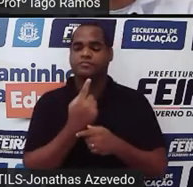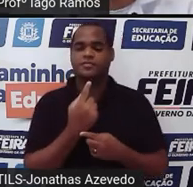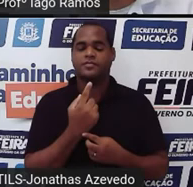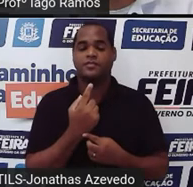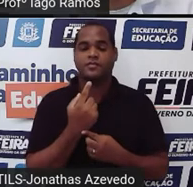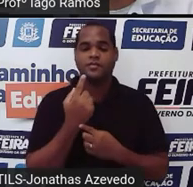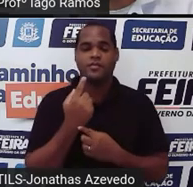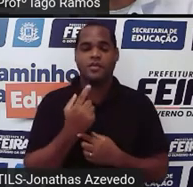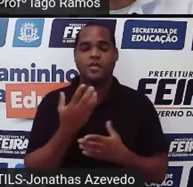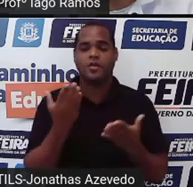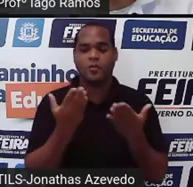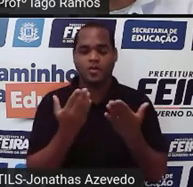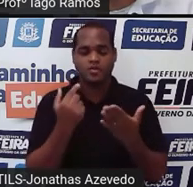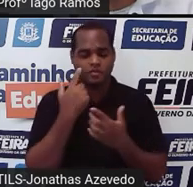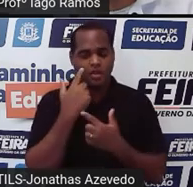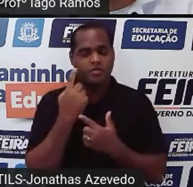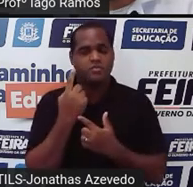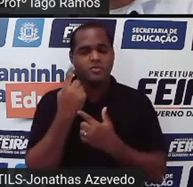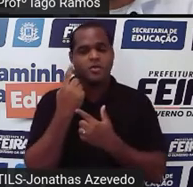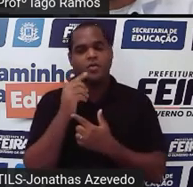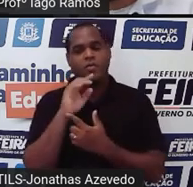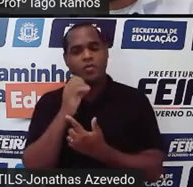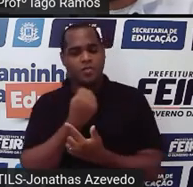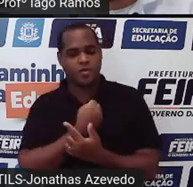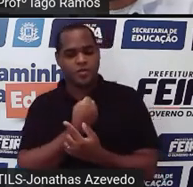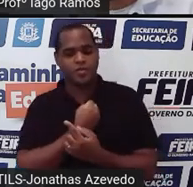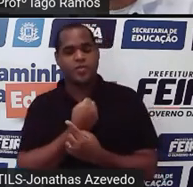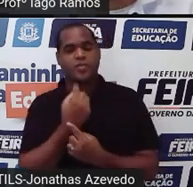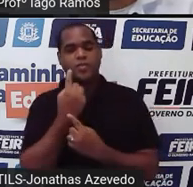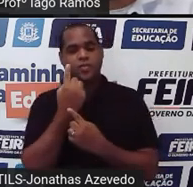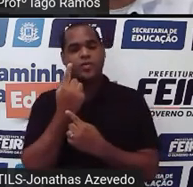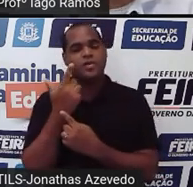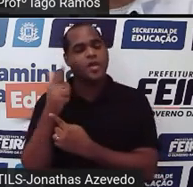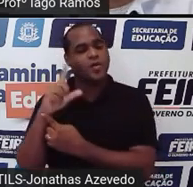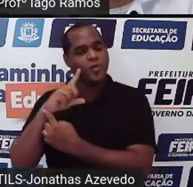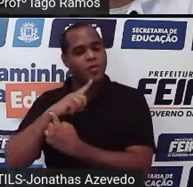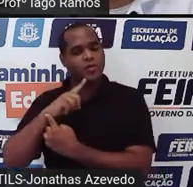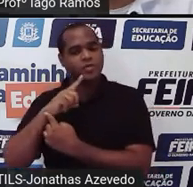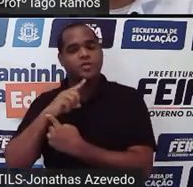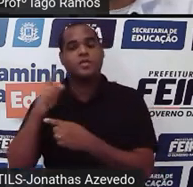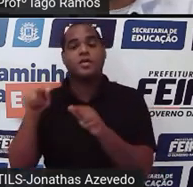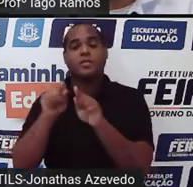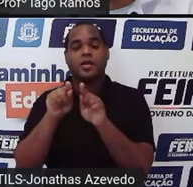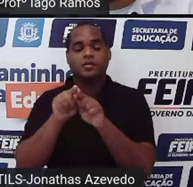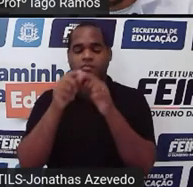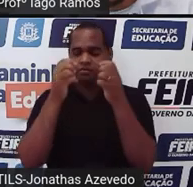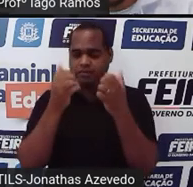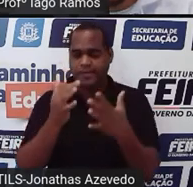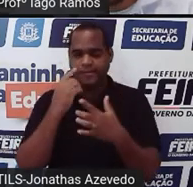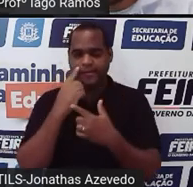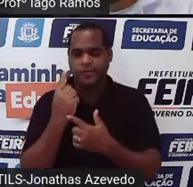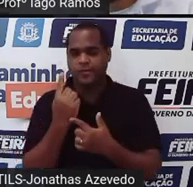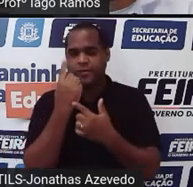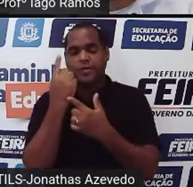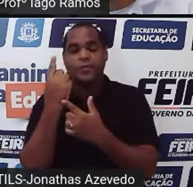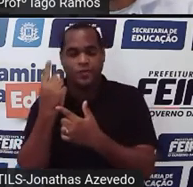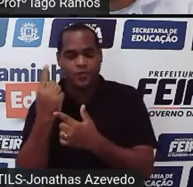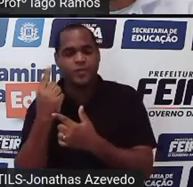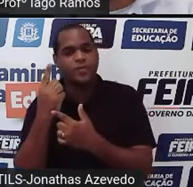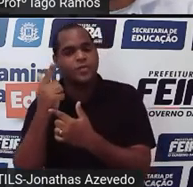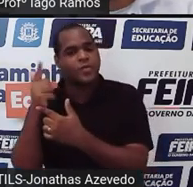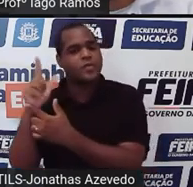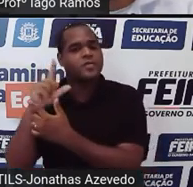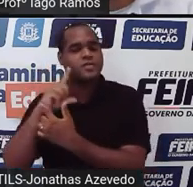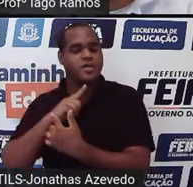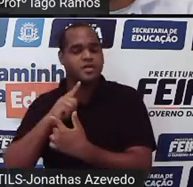nesse cubinho altura é um tem outra em cima também de altura um ou seja dessa ponta Zinha a